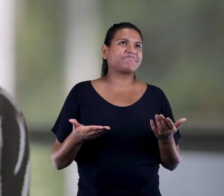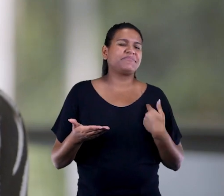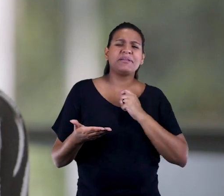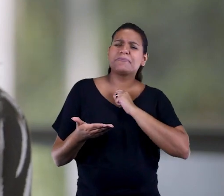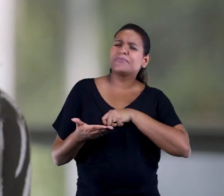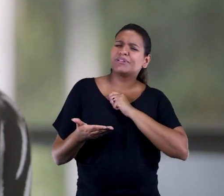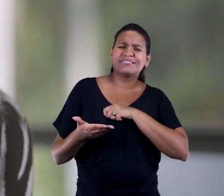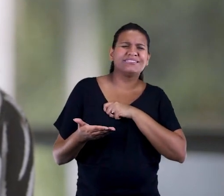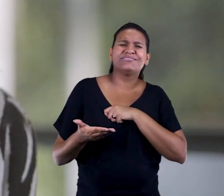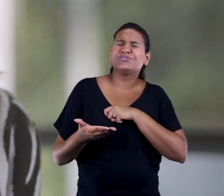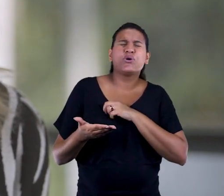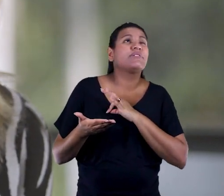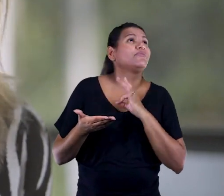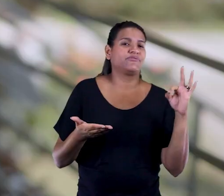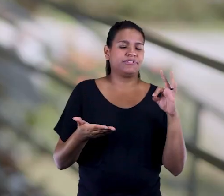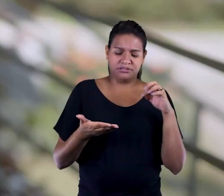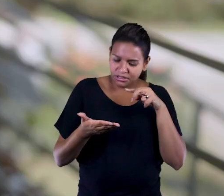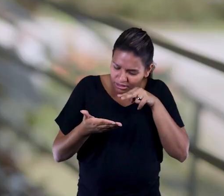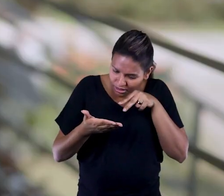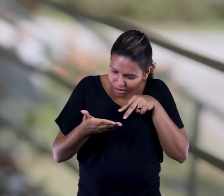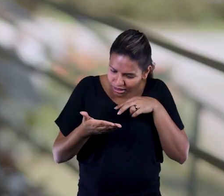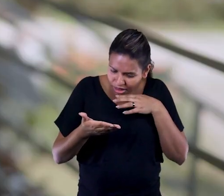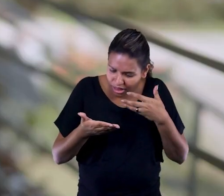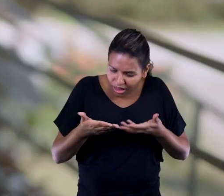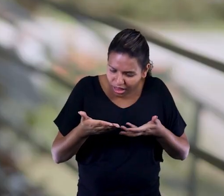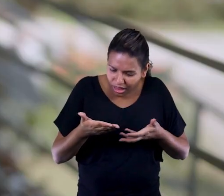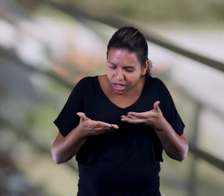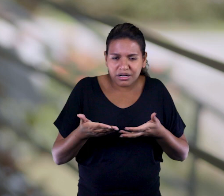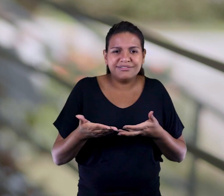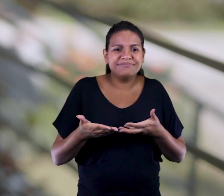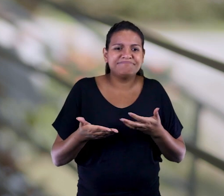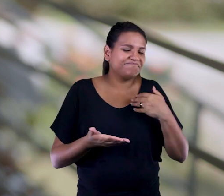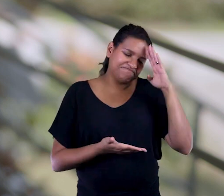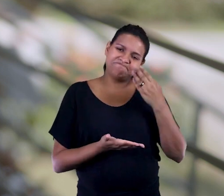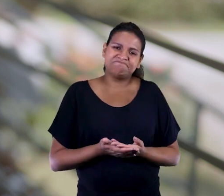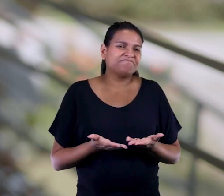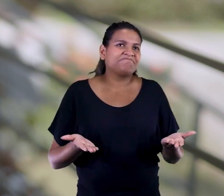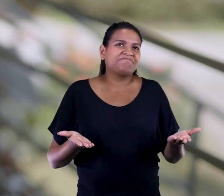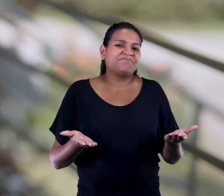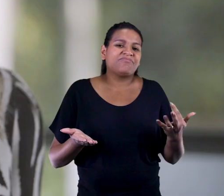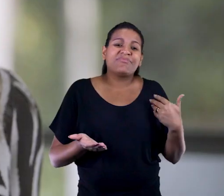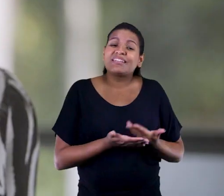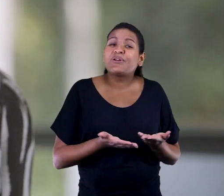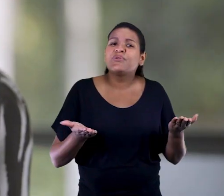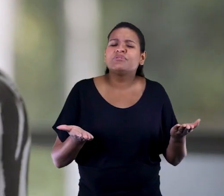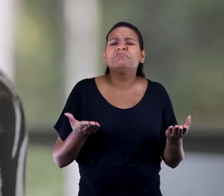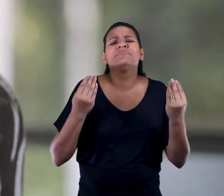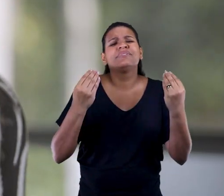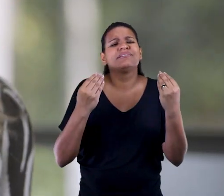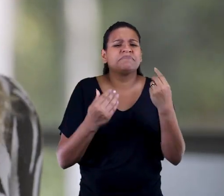Uma das coisas mais bárbaras que eu já li na minha vida. É inacreditável, né, que ainda isso aconteça. Para ter